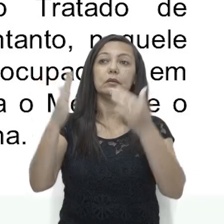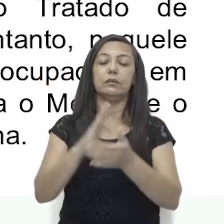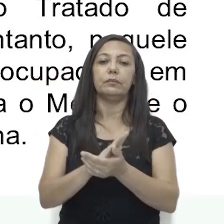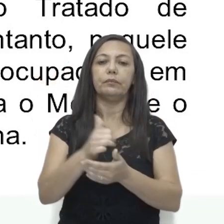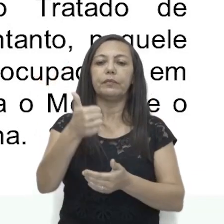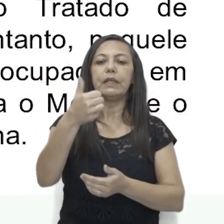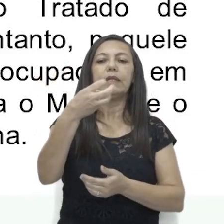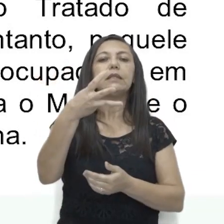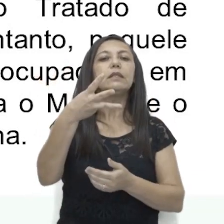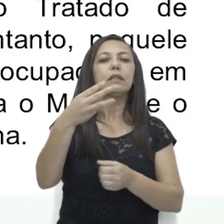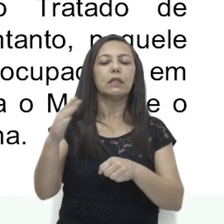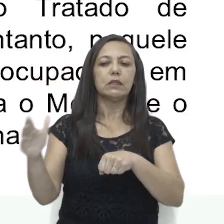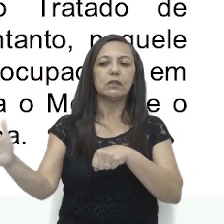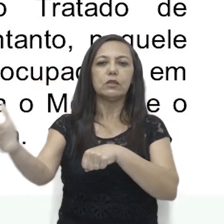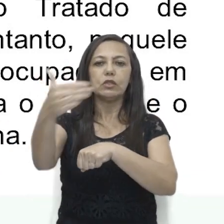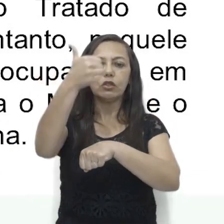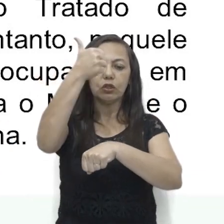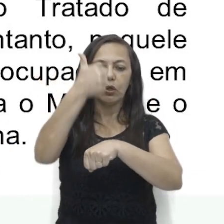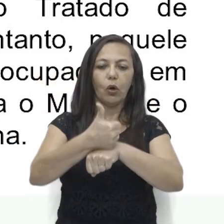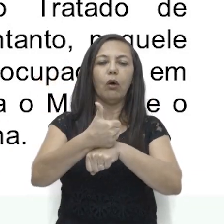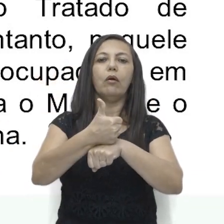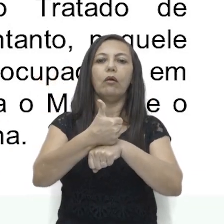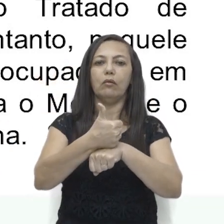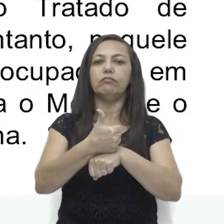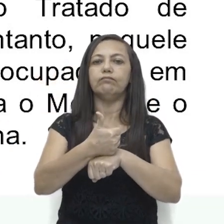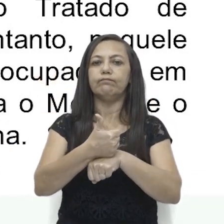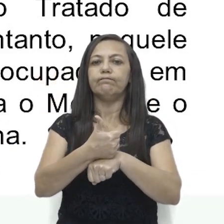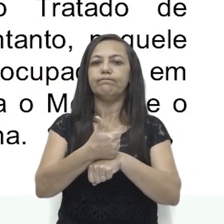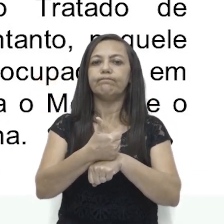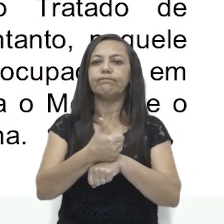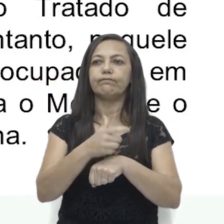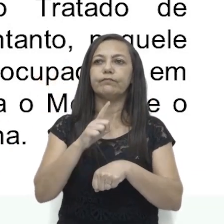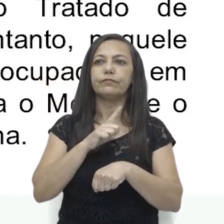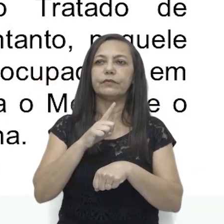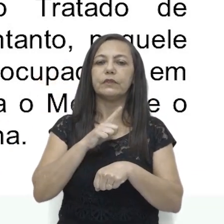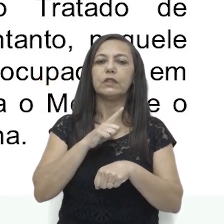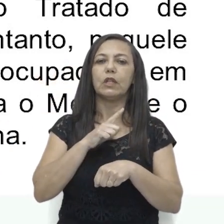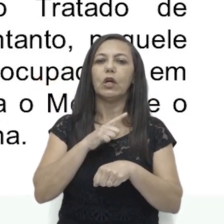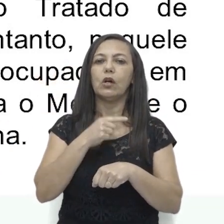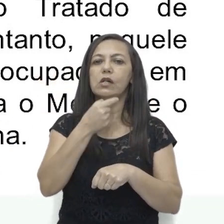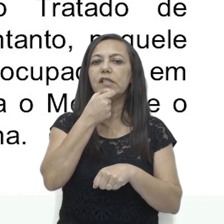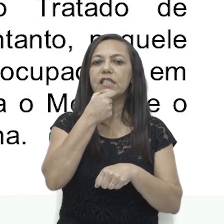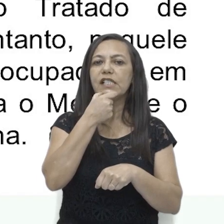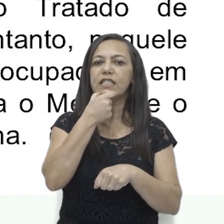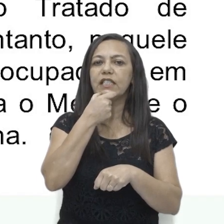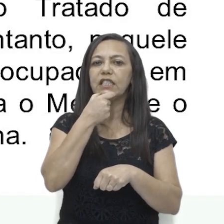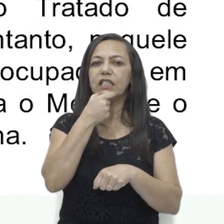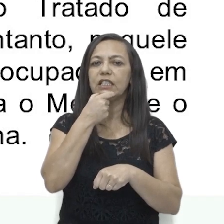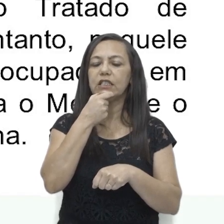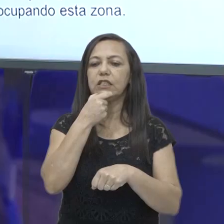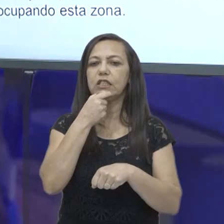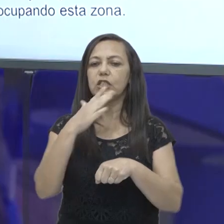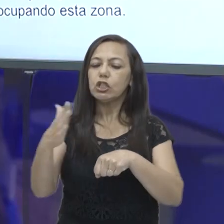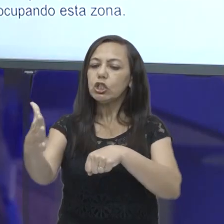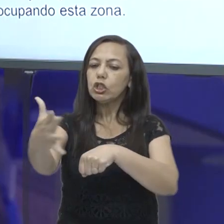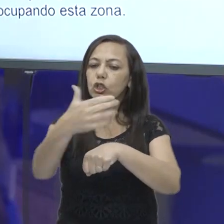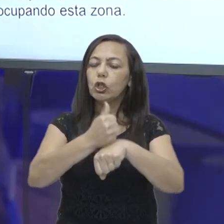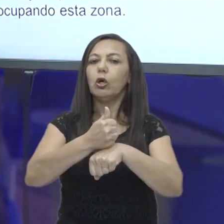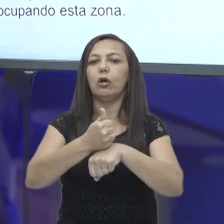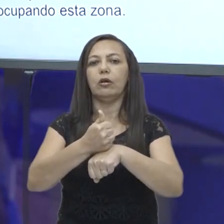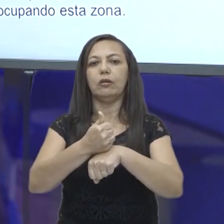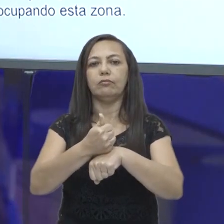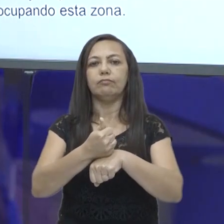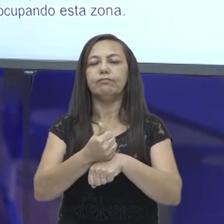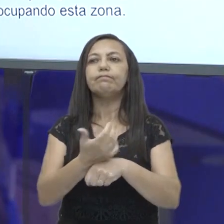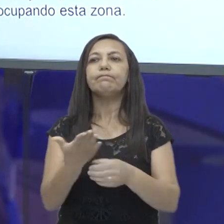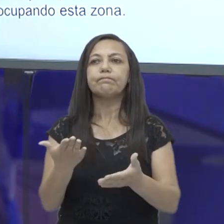As 13 colônias eram povoados, instalados pelos britânicos, ou seja, pelos ingleses, tá bom? Nós vamos